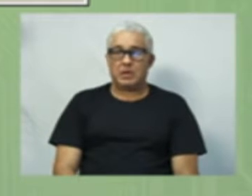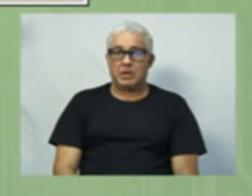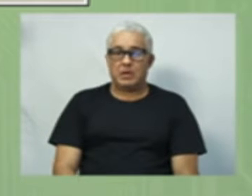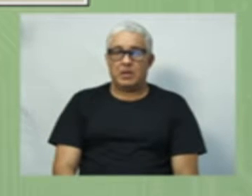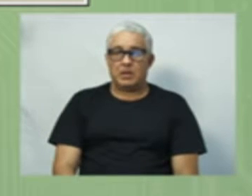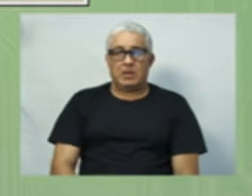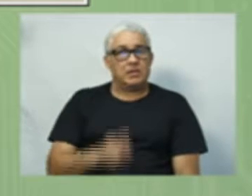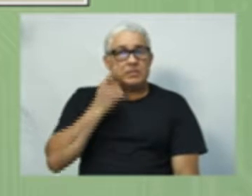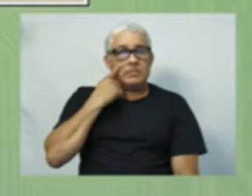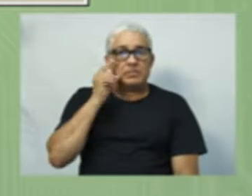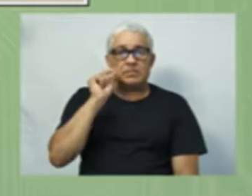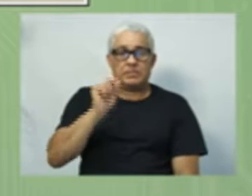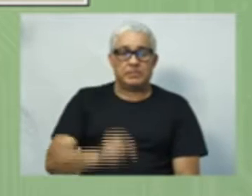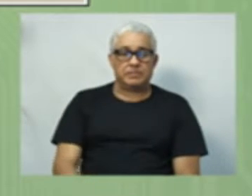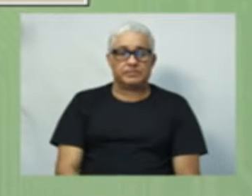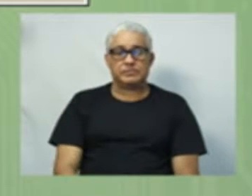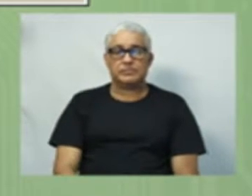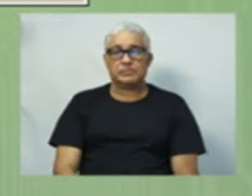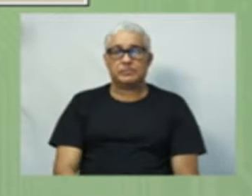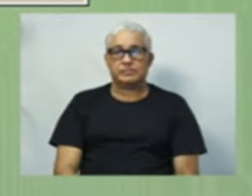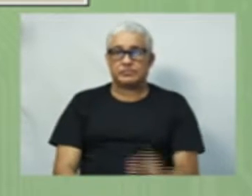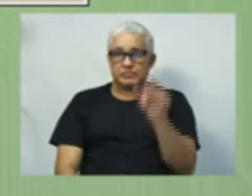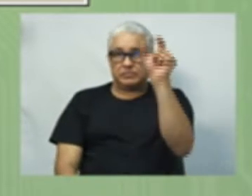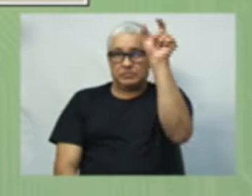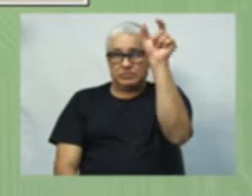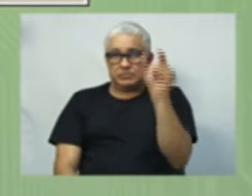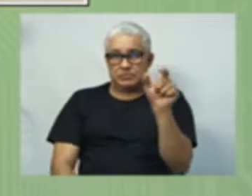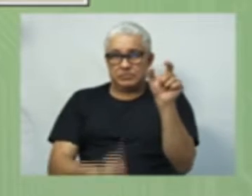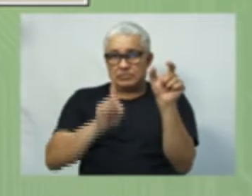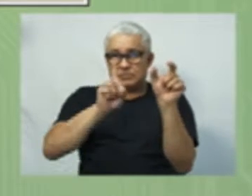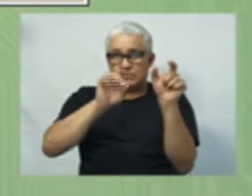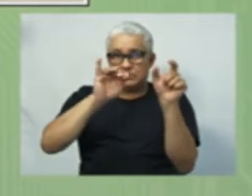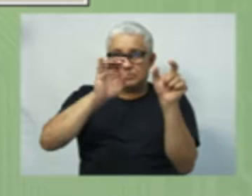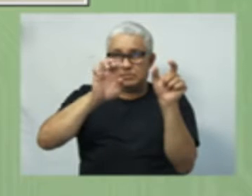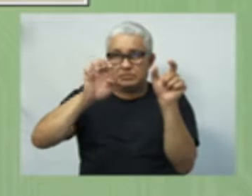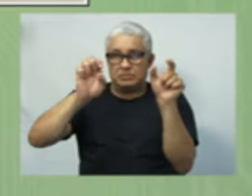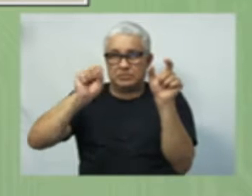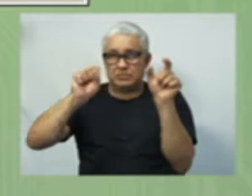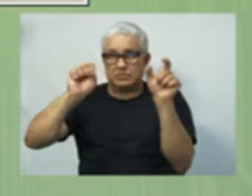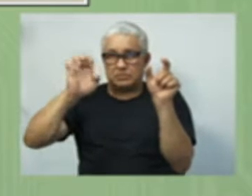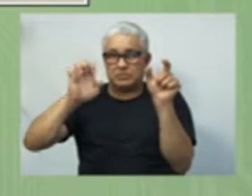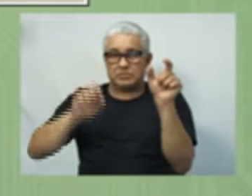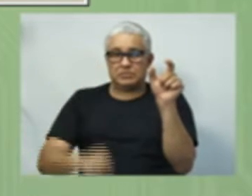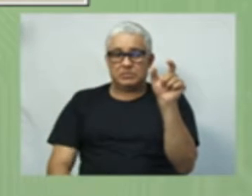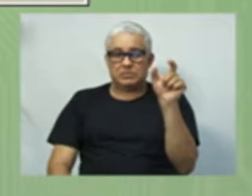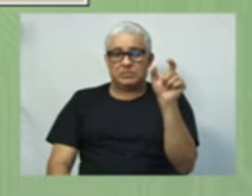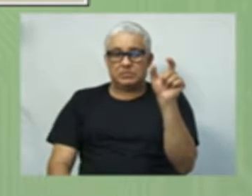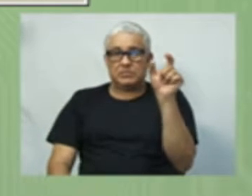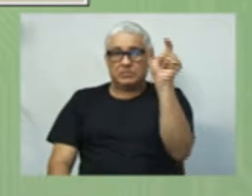nós verificamos o quê? Vamos aqui, esse gráfico é um dados do DIEESE de 2009, que